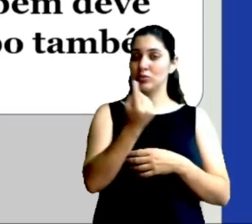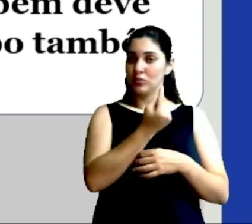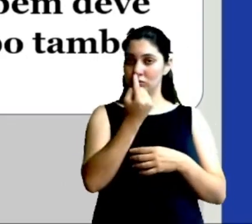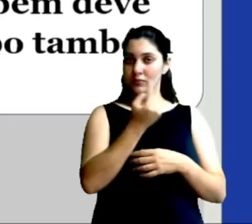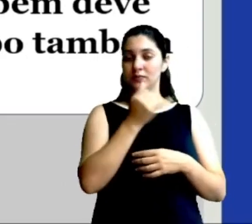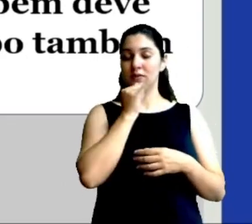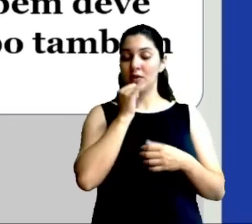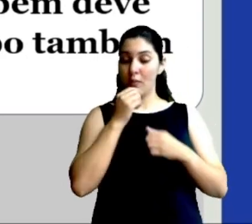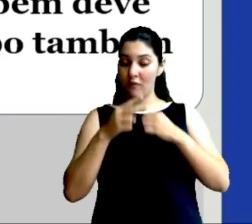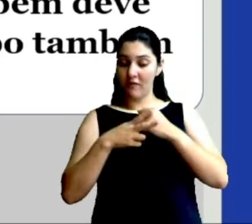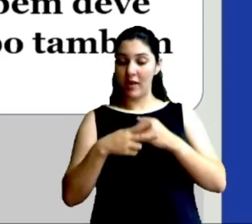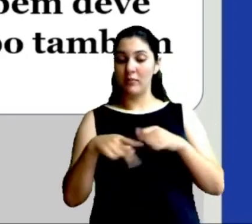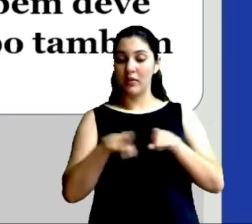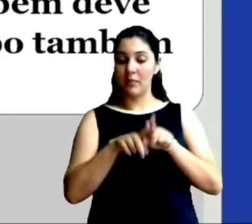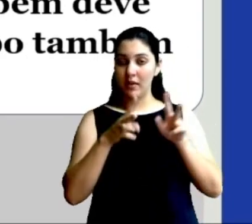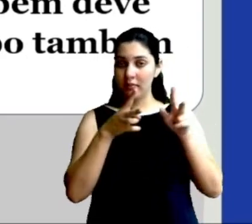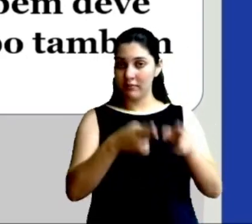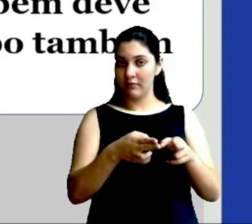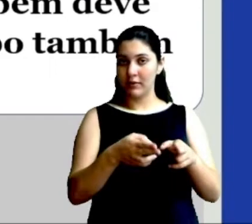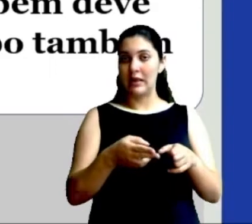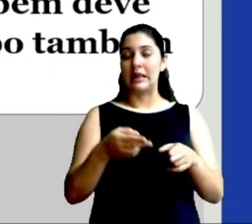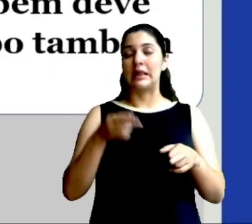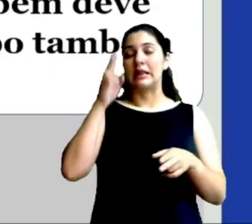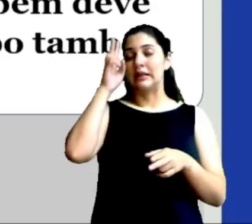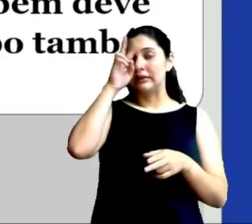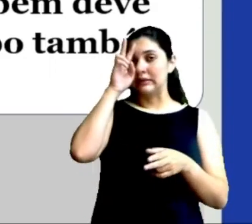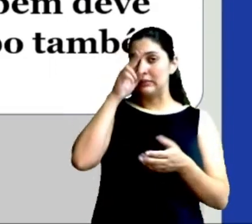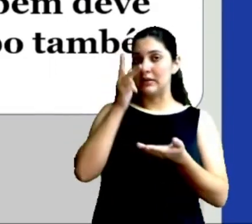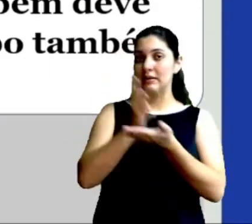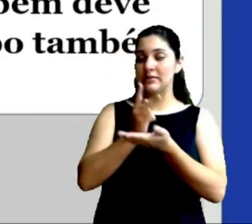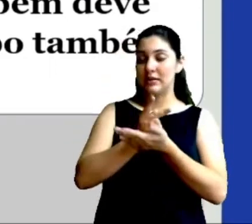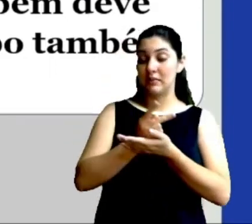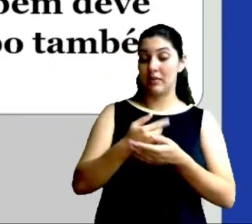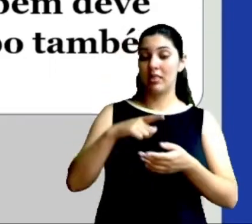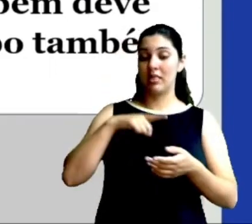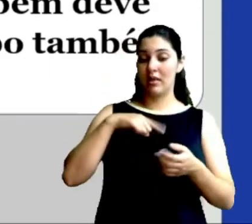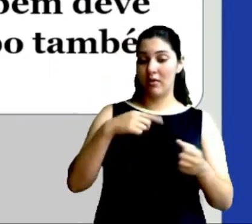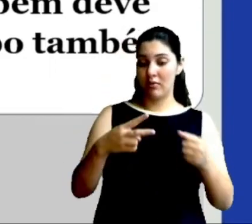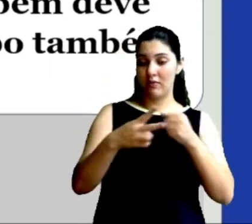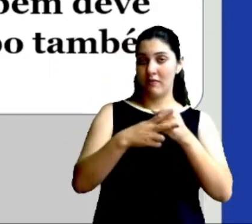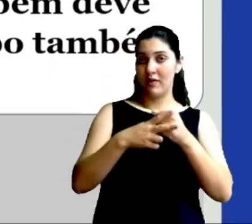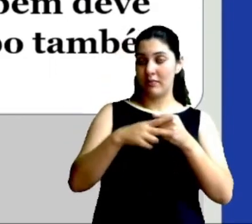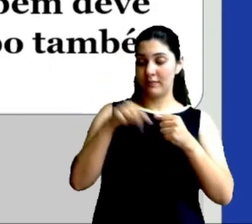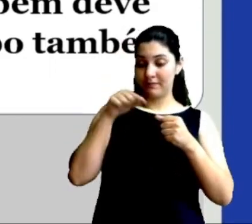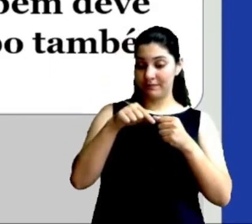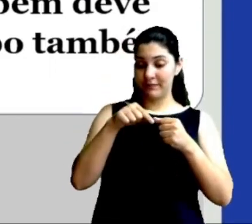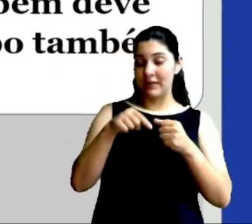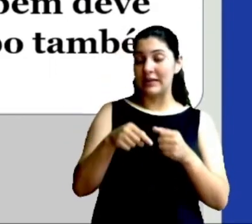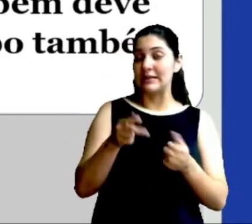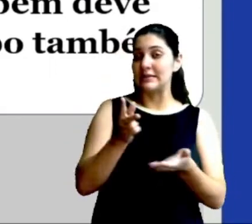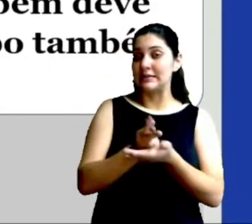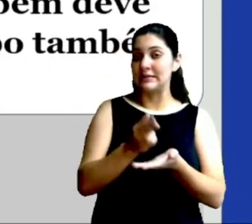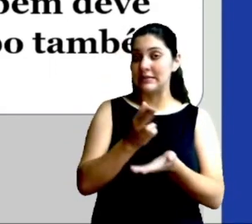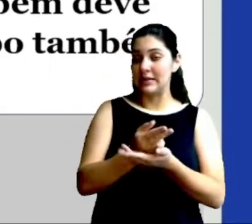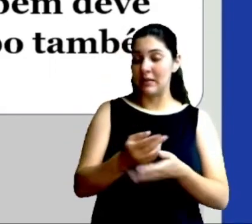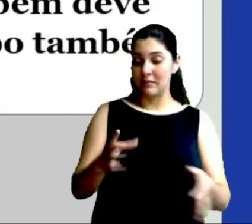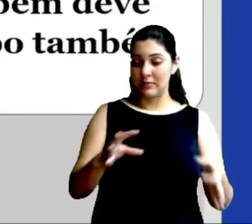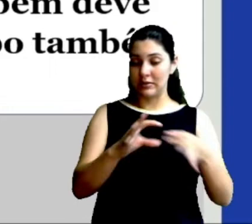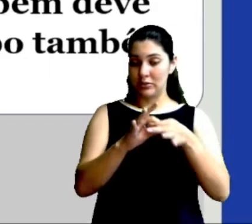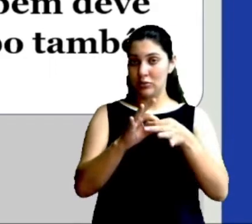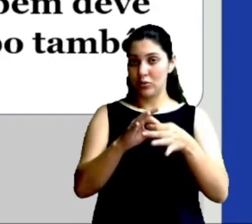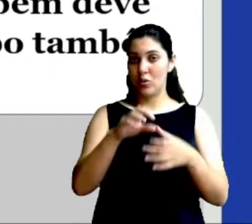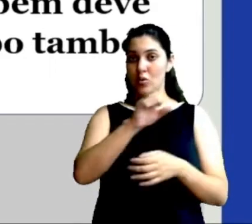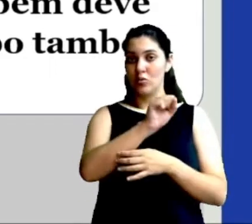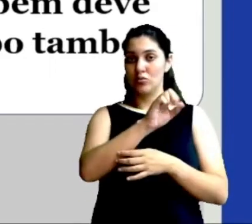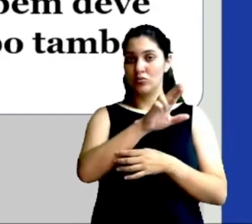Então, a gente vai lembrar sempre disso. Tenho que ter um verbo e esse verbo ele vai estar sempre de acordo com o meu